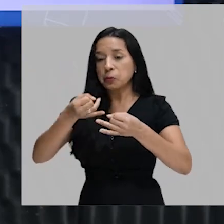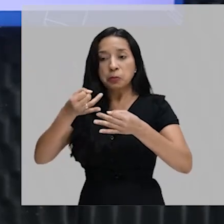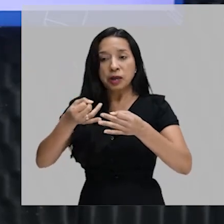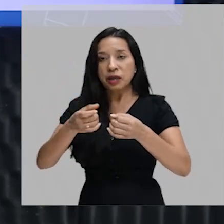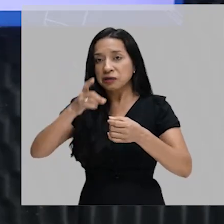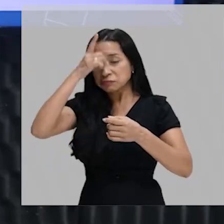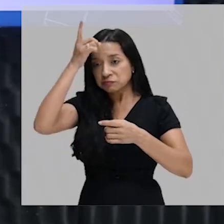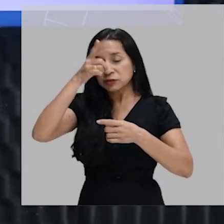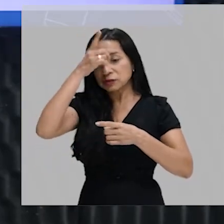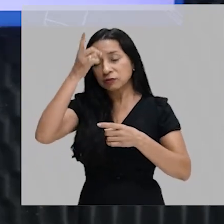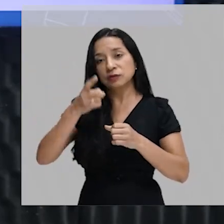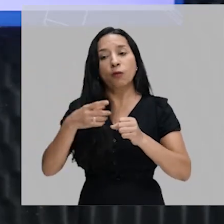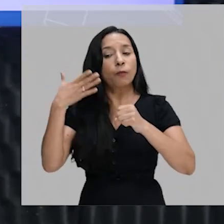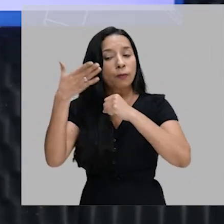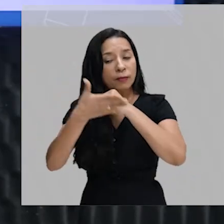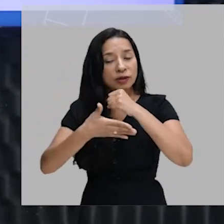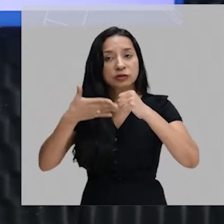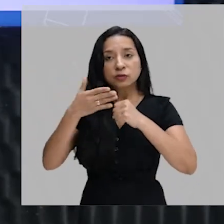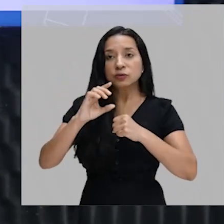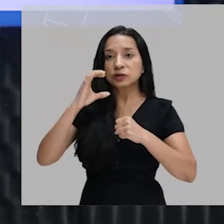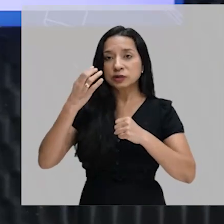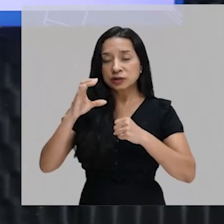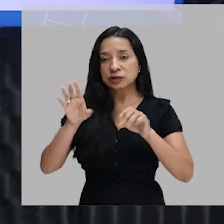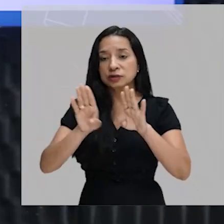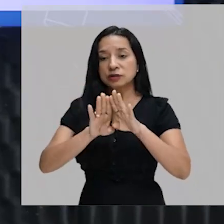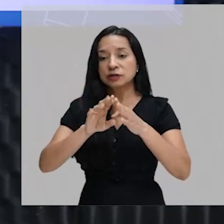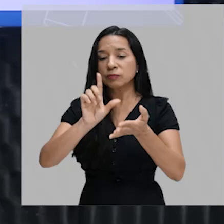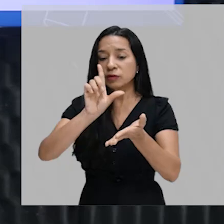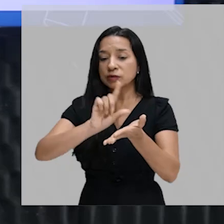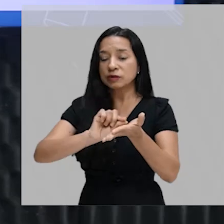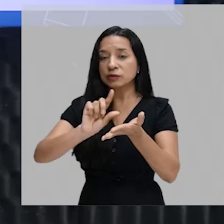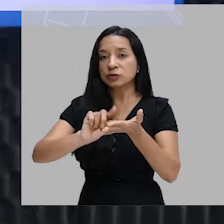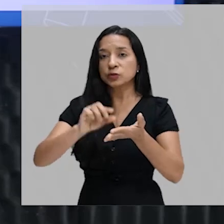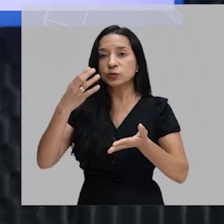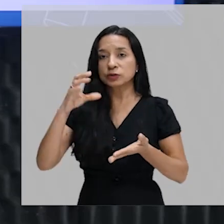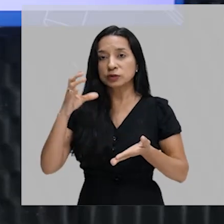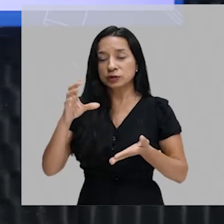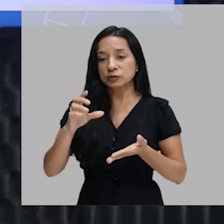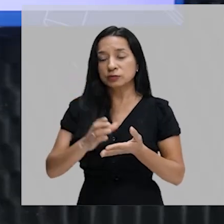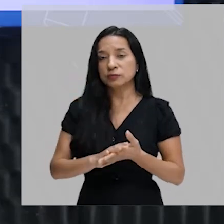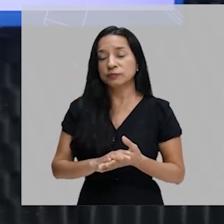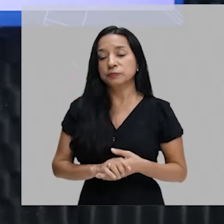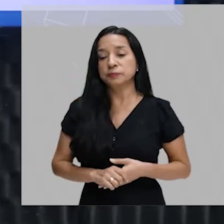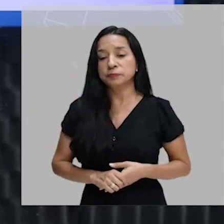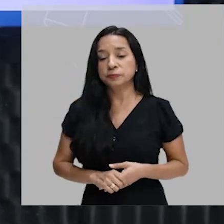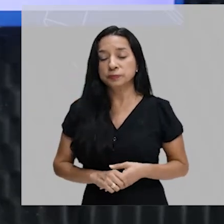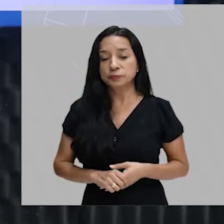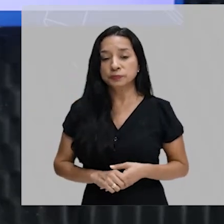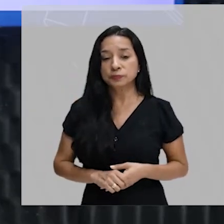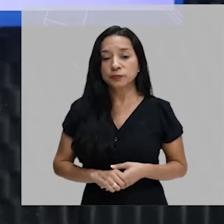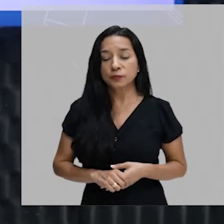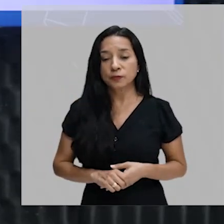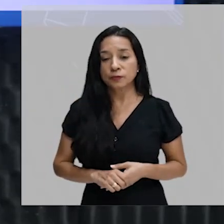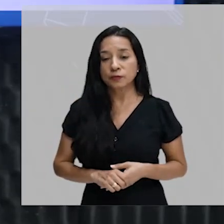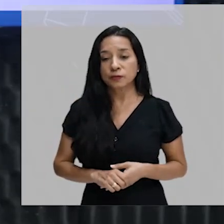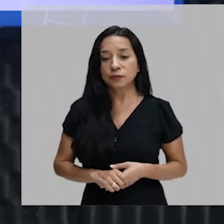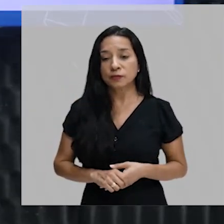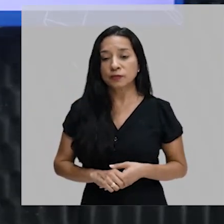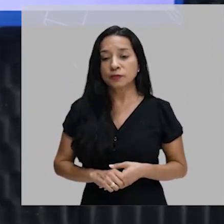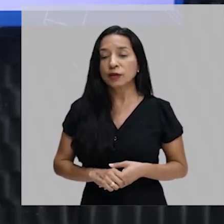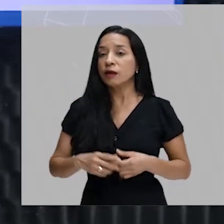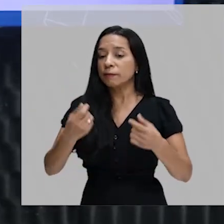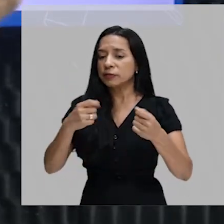quê? Em ciência, em artigos científicos. Então, um resumo antecede um artigo científico. Por isso, costumam ter, no